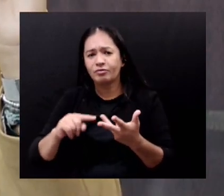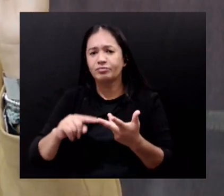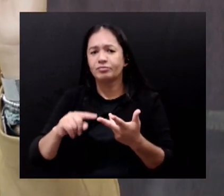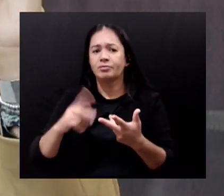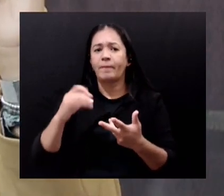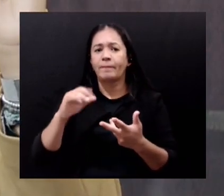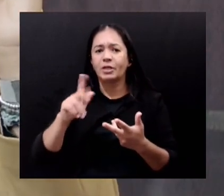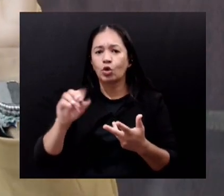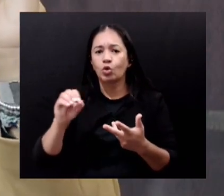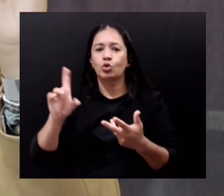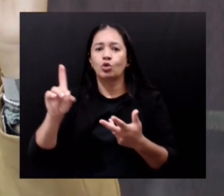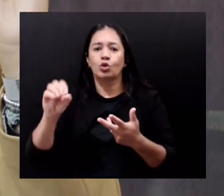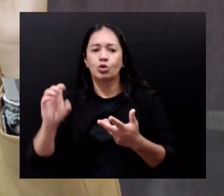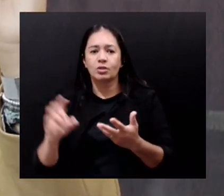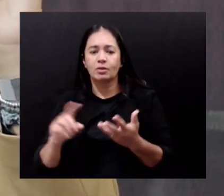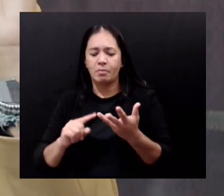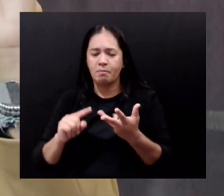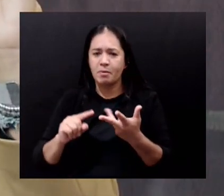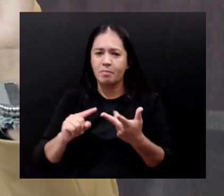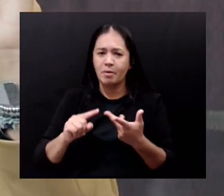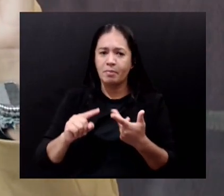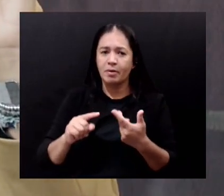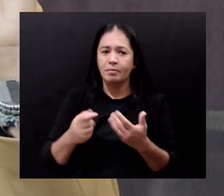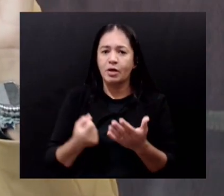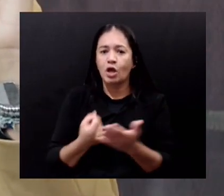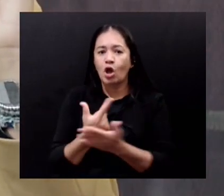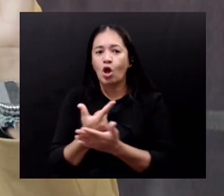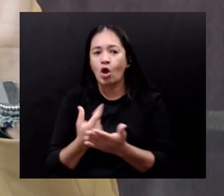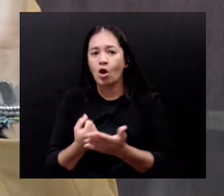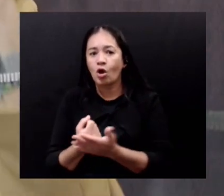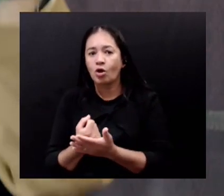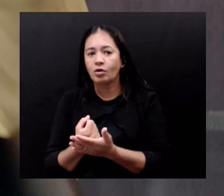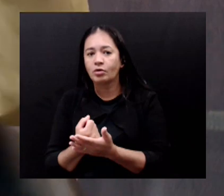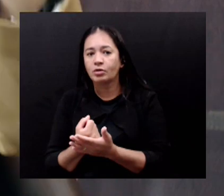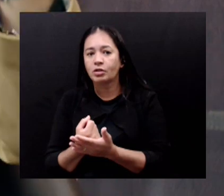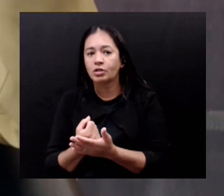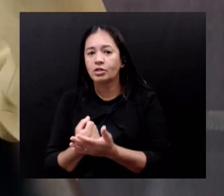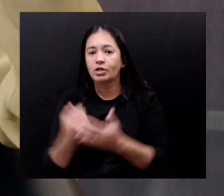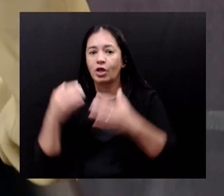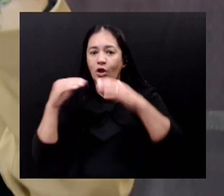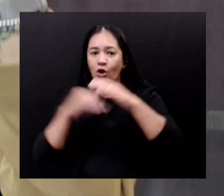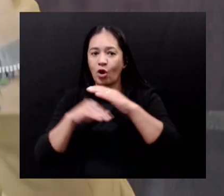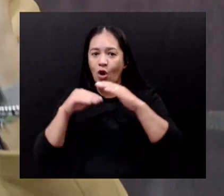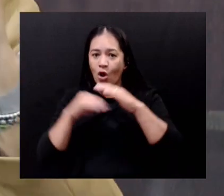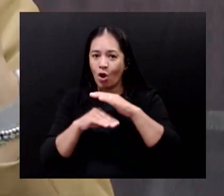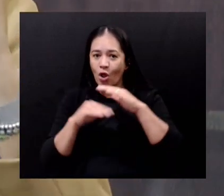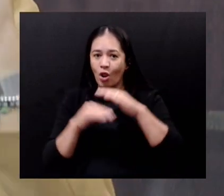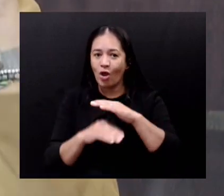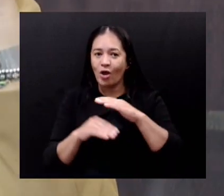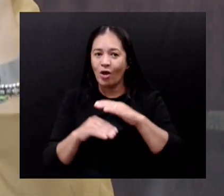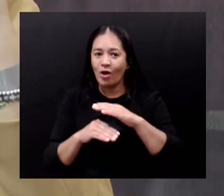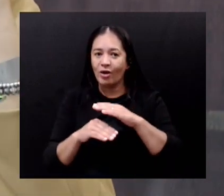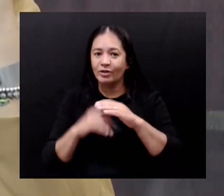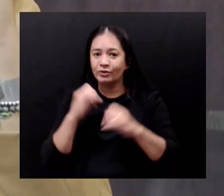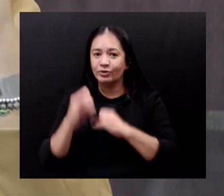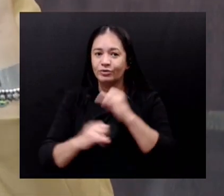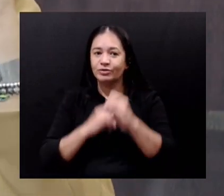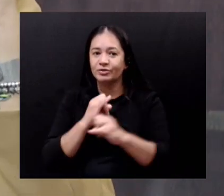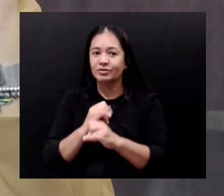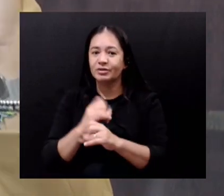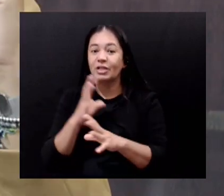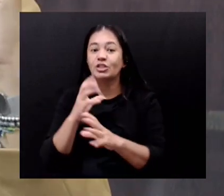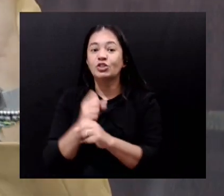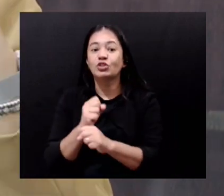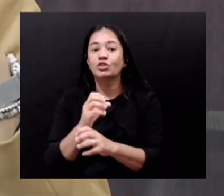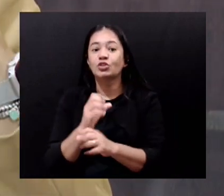façam a vossa compra de mercado e coloquem no cesto a vossa compra de mercado e somem ao valor da casa que